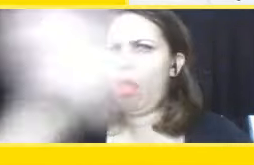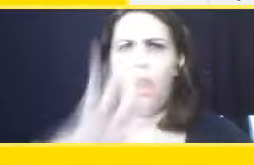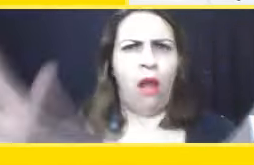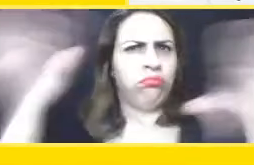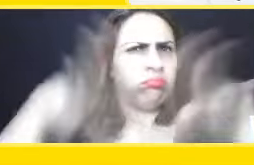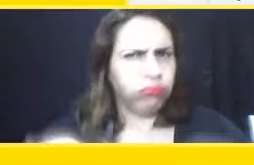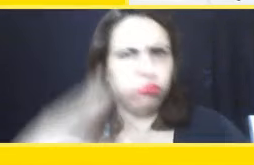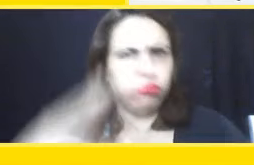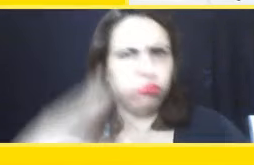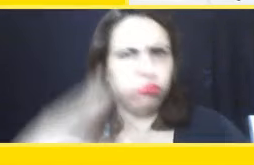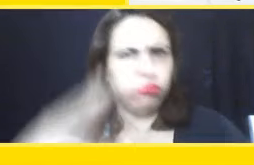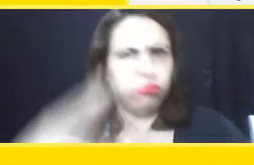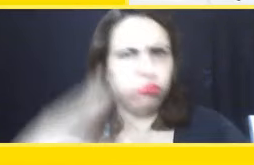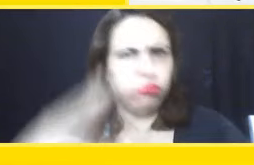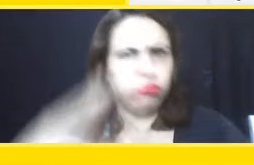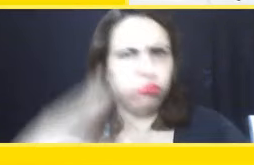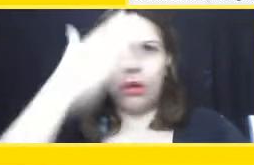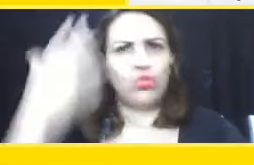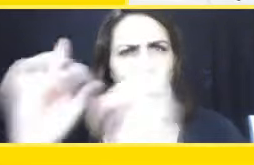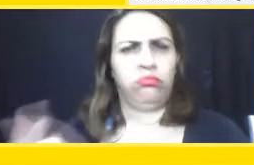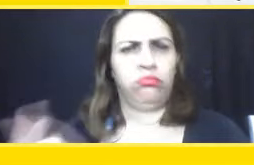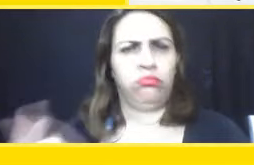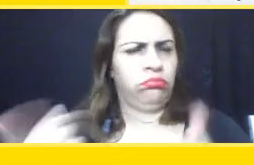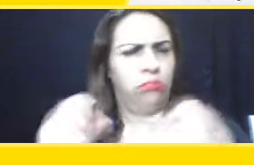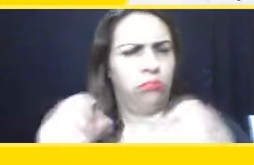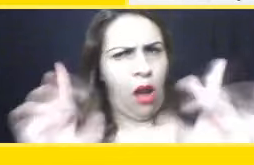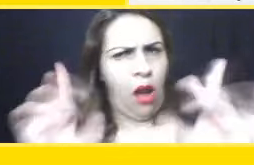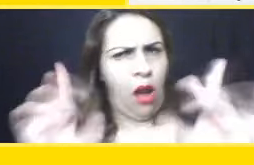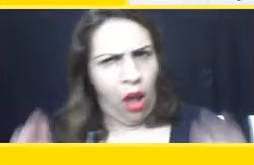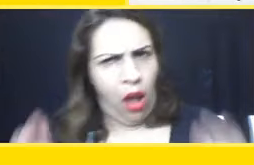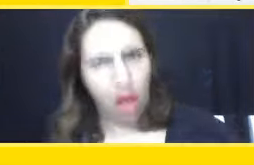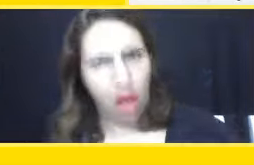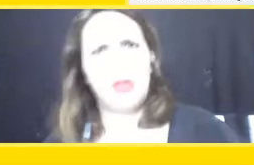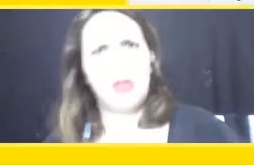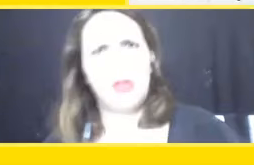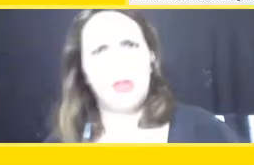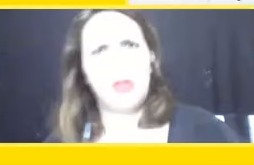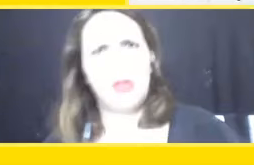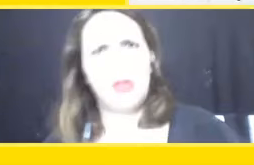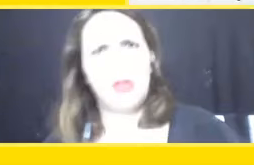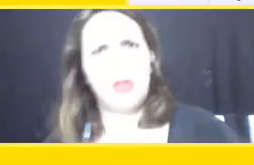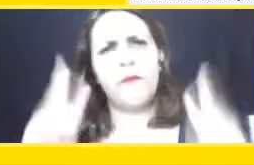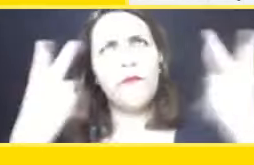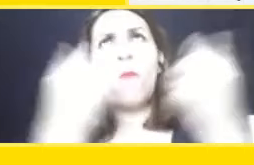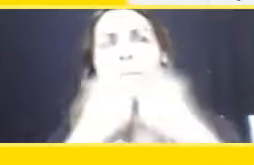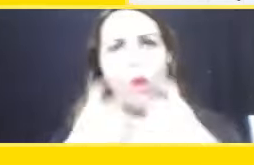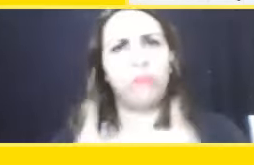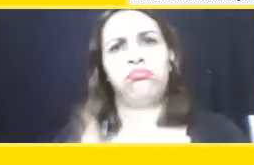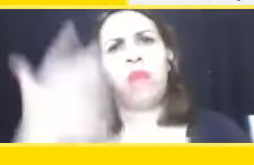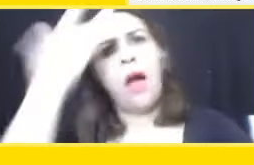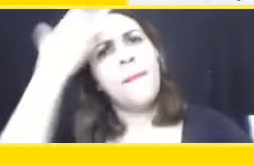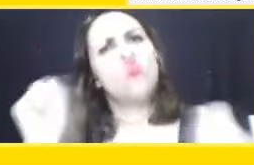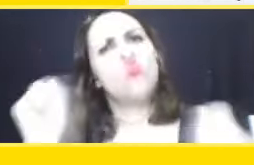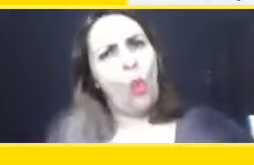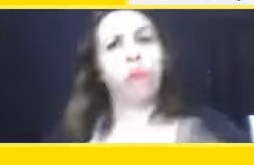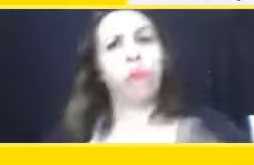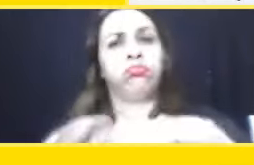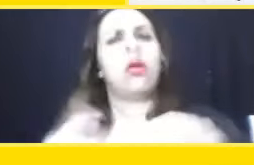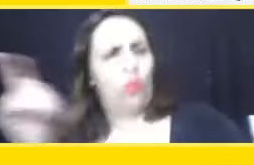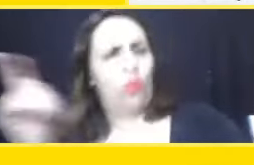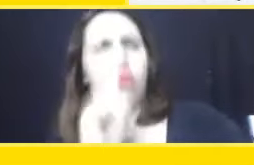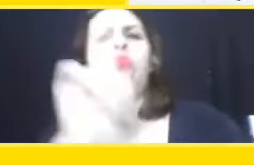Deficiência. Então, essas foram algumas conquistas, né, que as pessoas com epilepsia tiveram aqui no Distrito Federal,